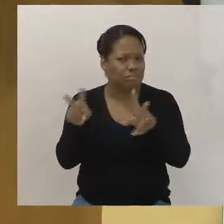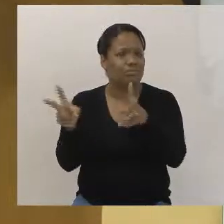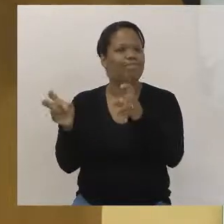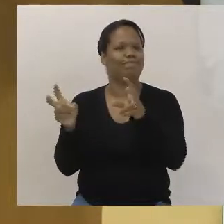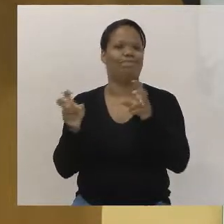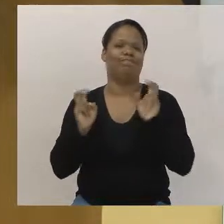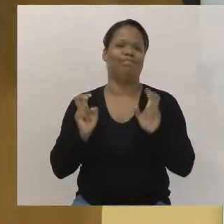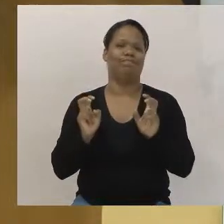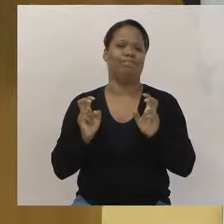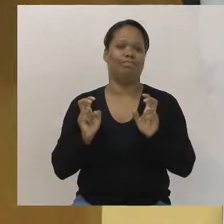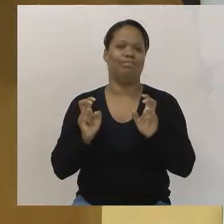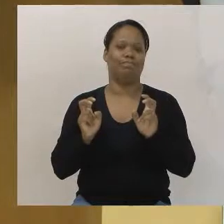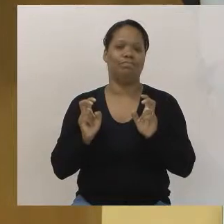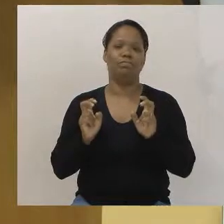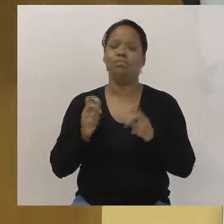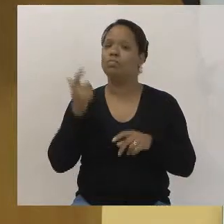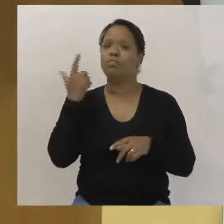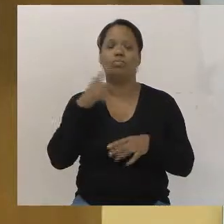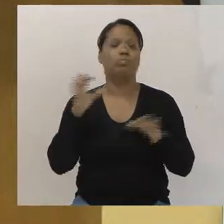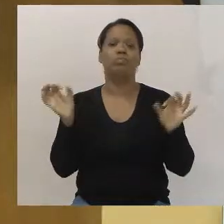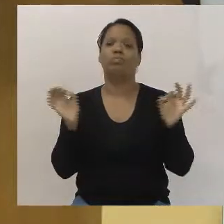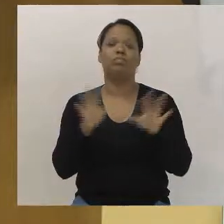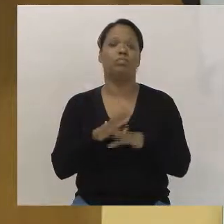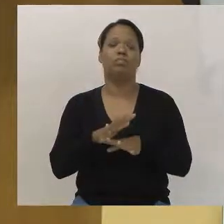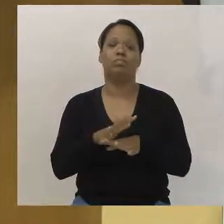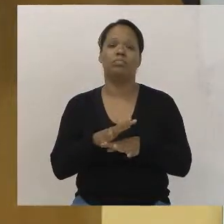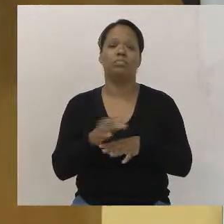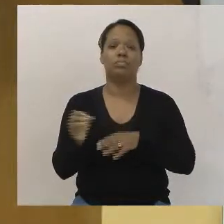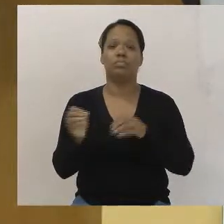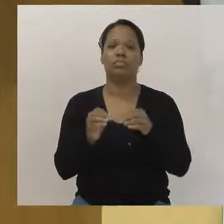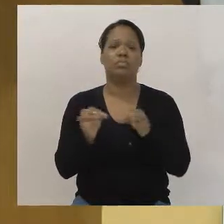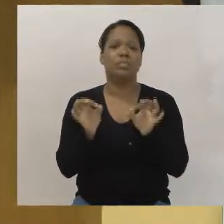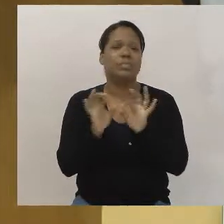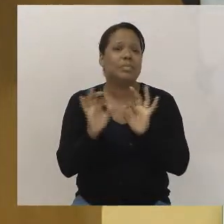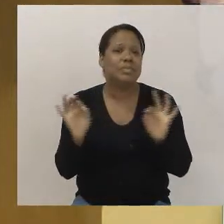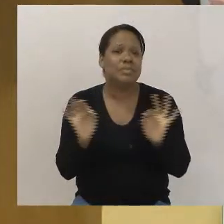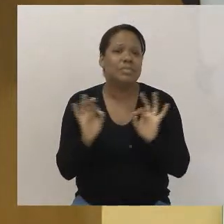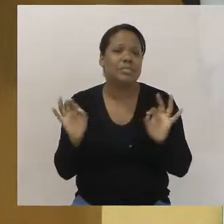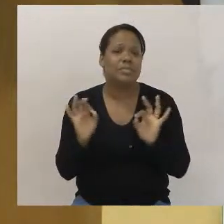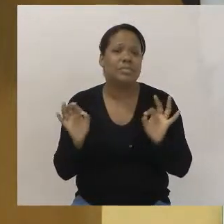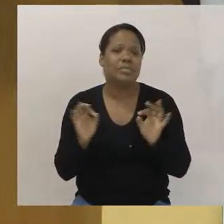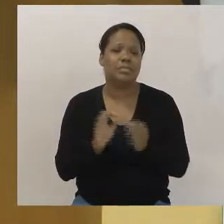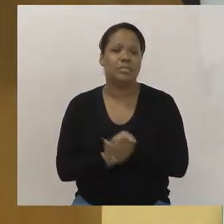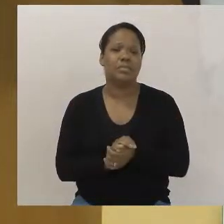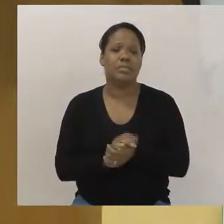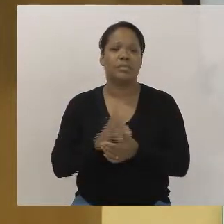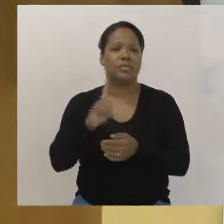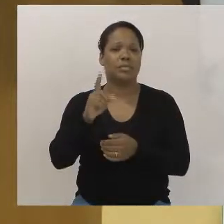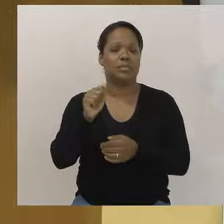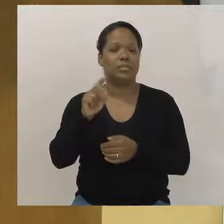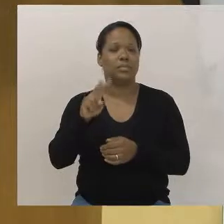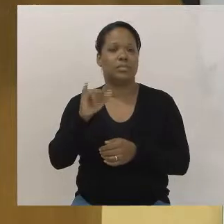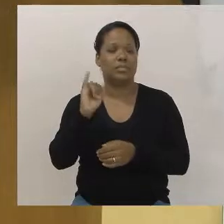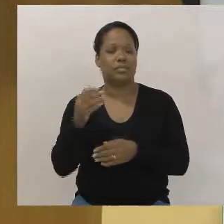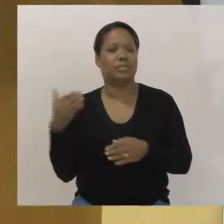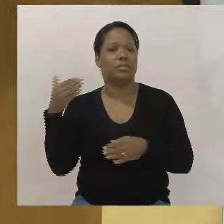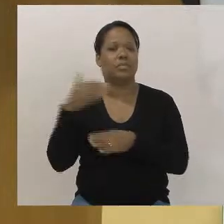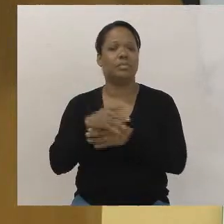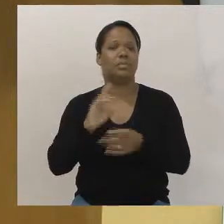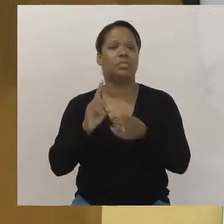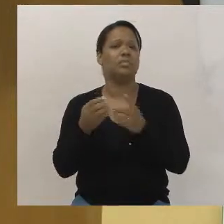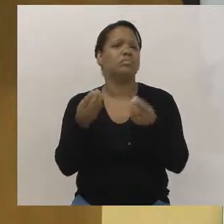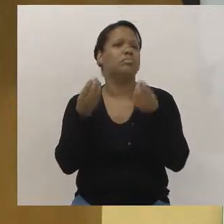se não conseguiu terminar essa obra pequena que é estender a davene no até a dutra